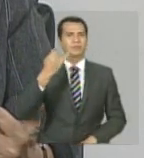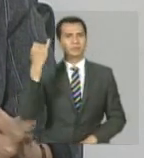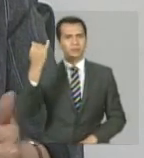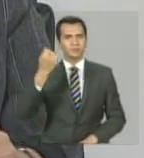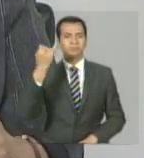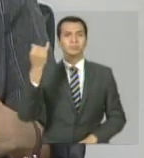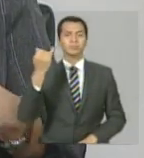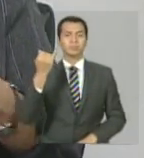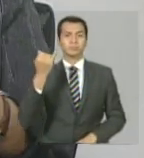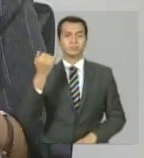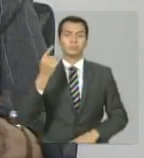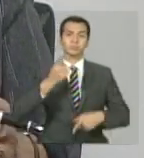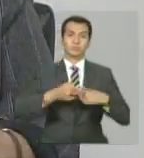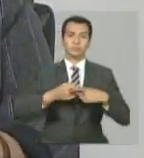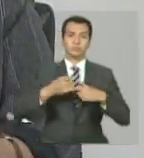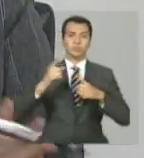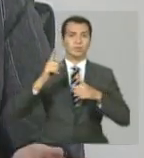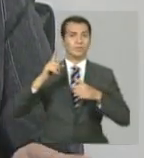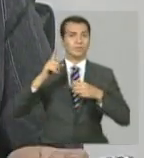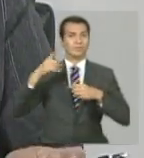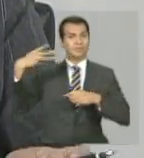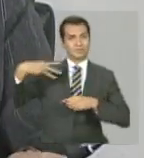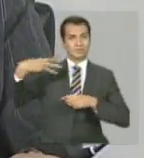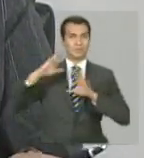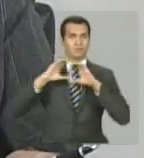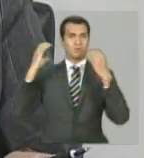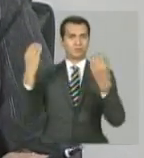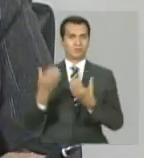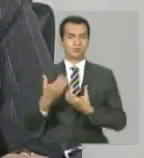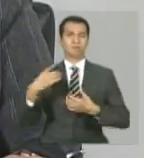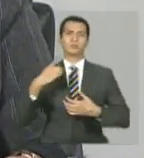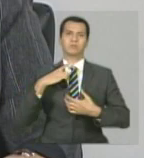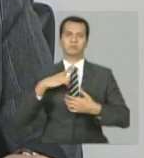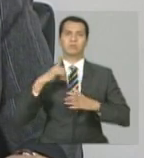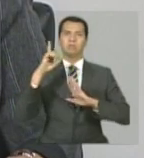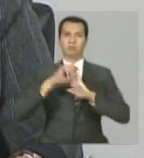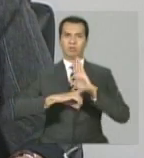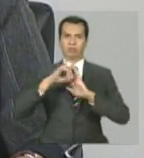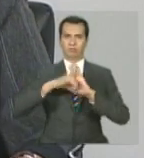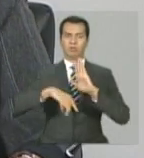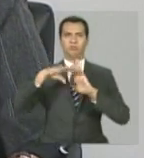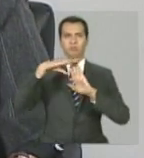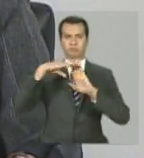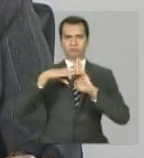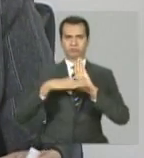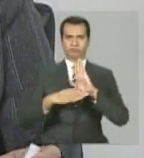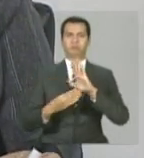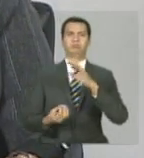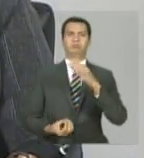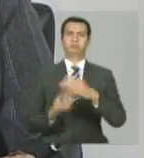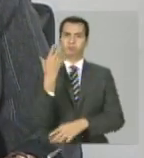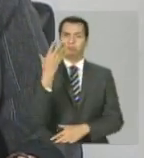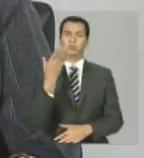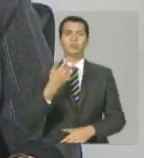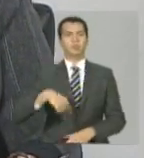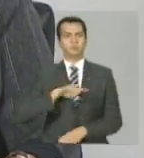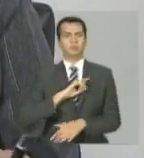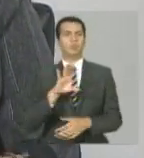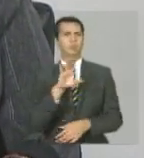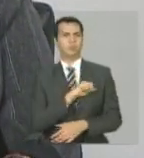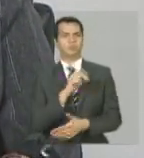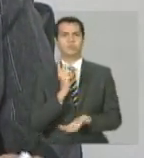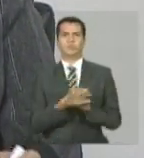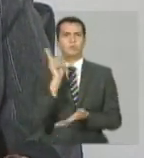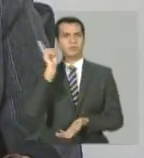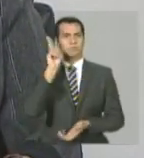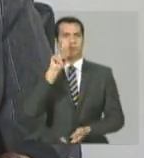foram depois fixadas, estabelecidas num decreto no ano passado. Nós sempre gostamos de mencionar e lembrar que é o